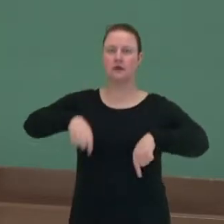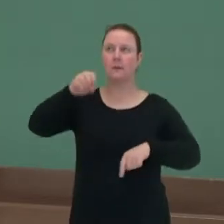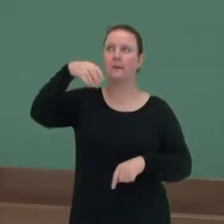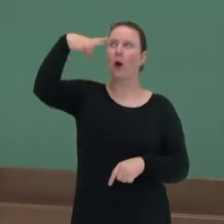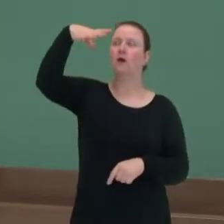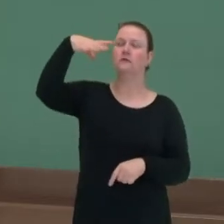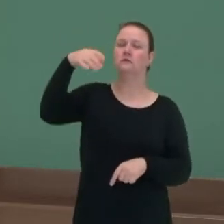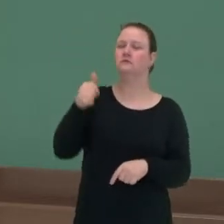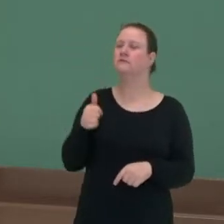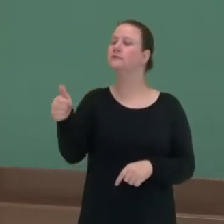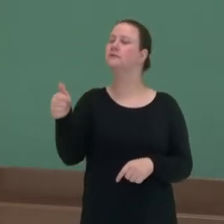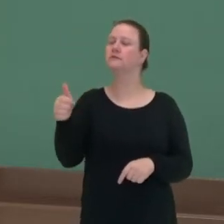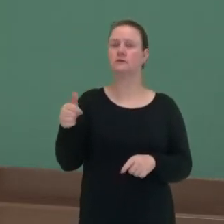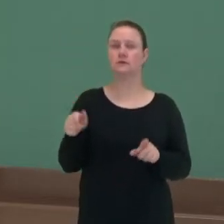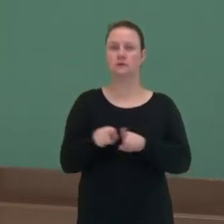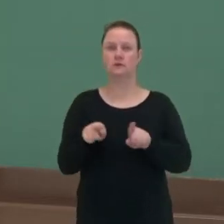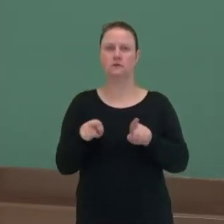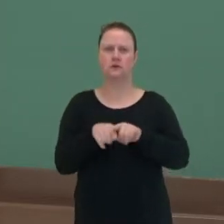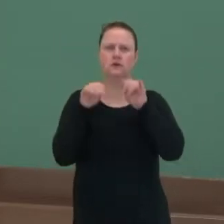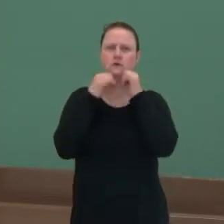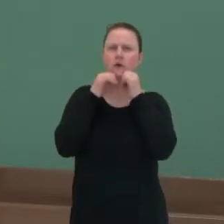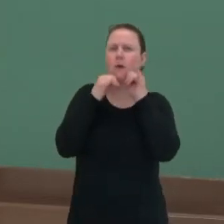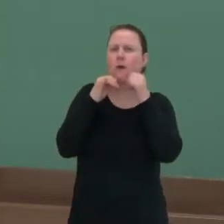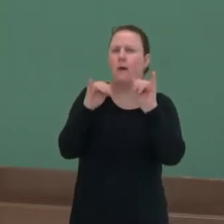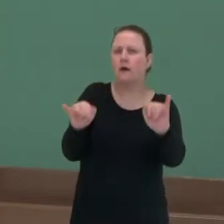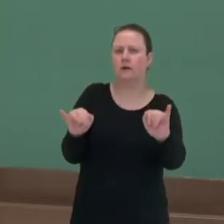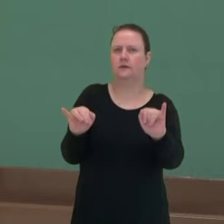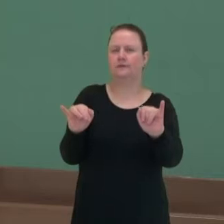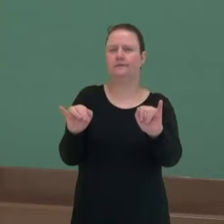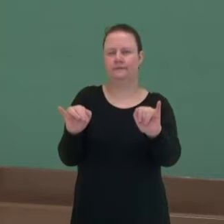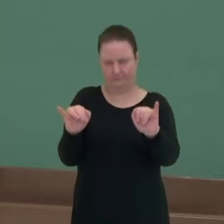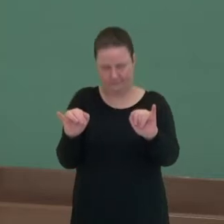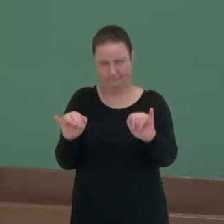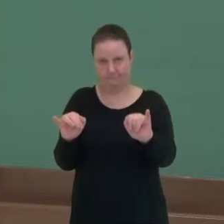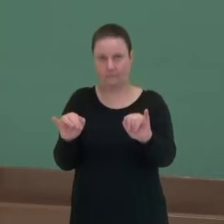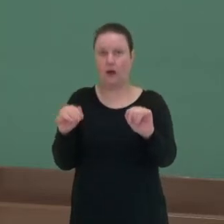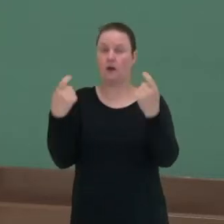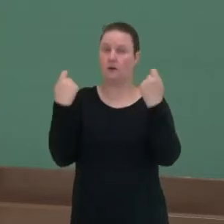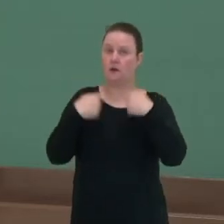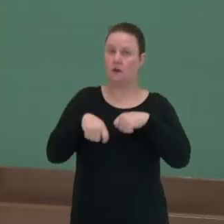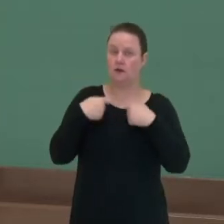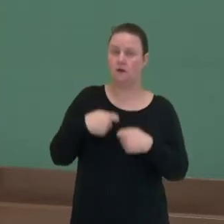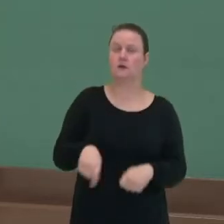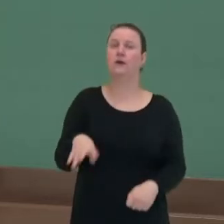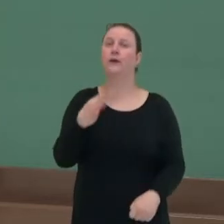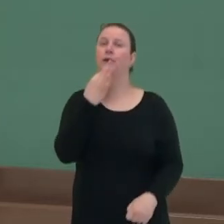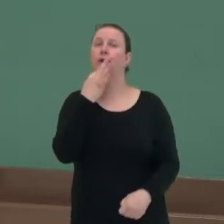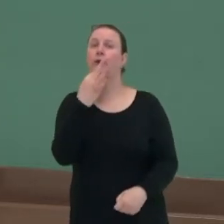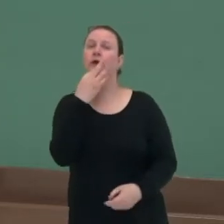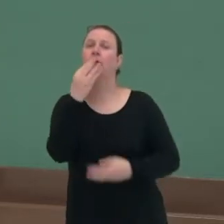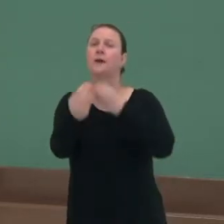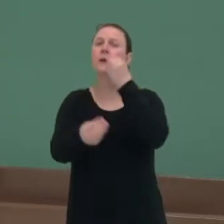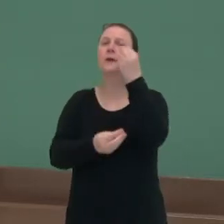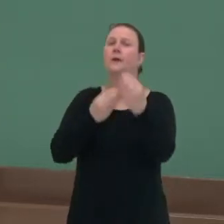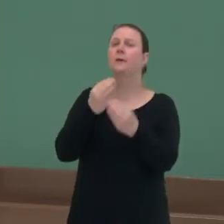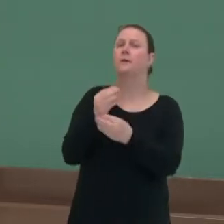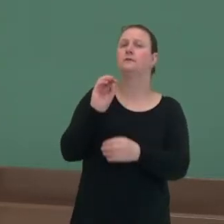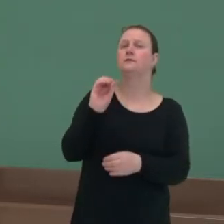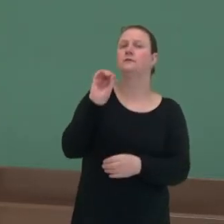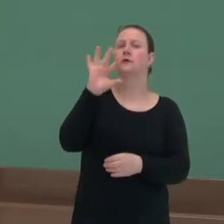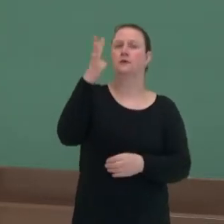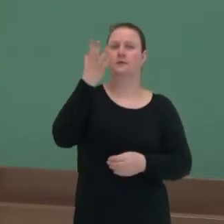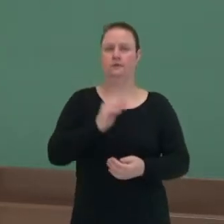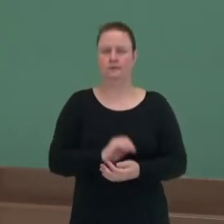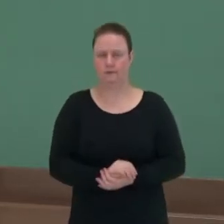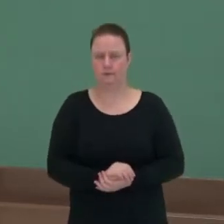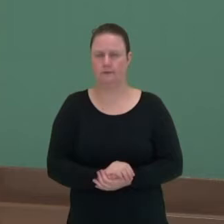Nós temos os circuitos elétricos participando. Então, a gente vai ter que entender, compreender como eles